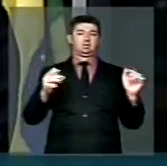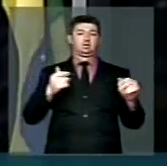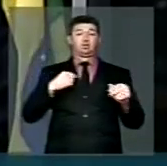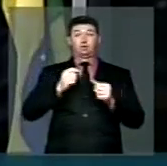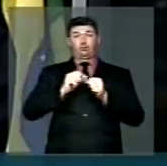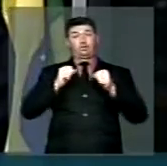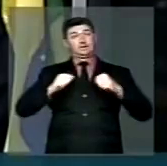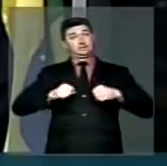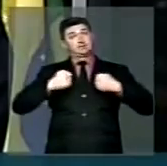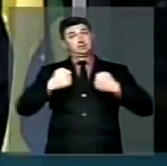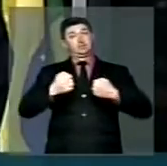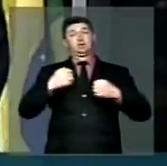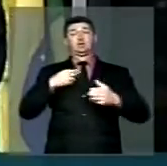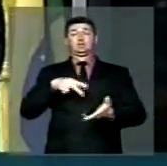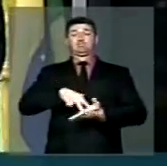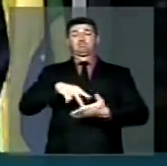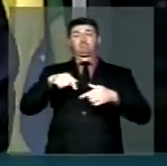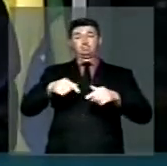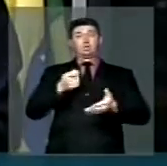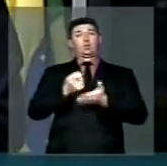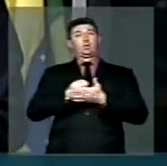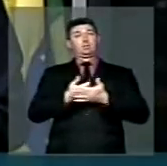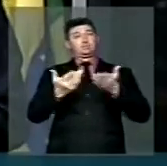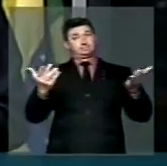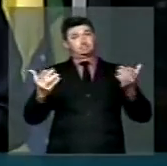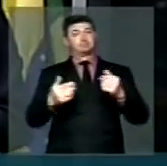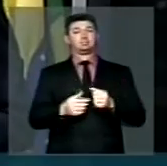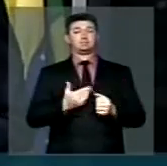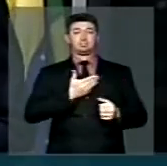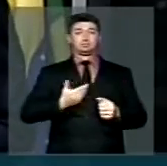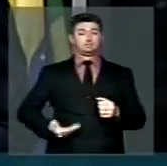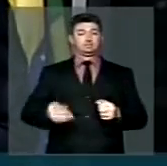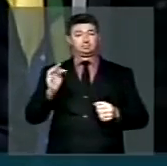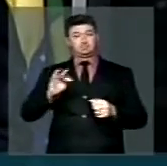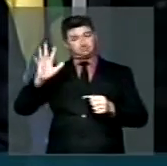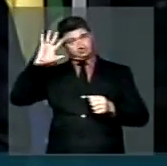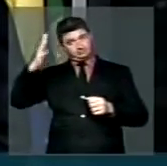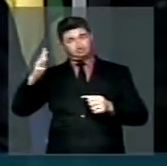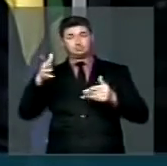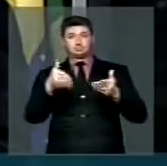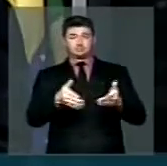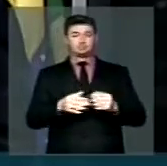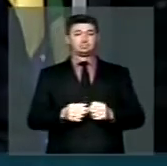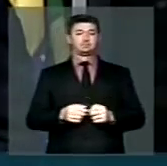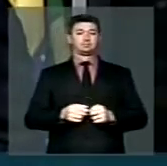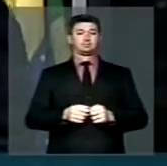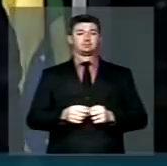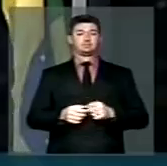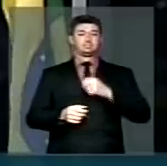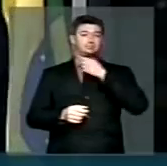posso, denunciando aqui da tribuna, cobrando atitudes do governo federal, das autoridades competentes.